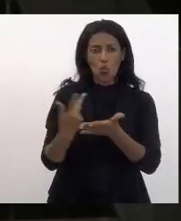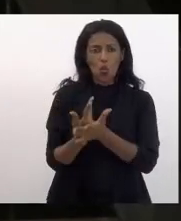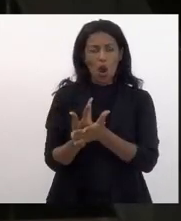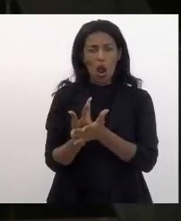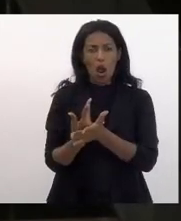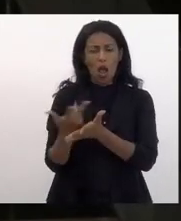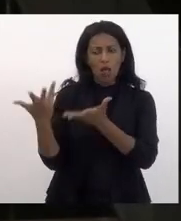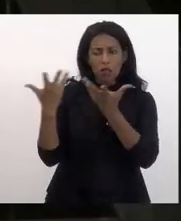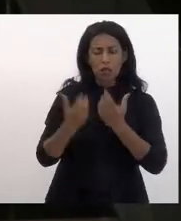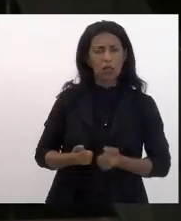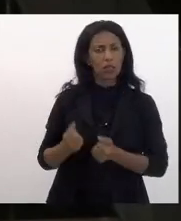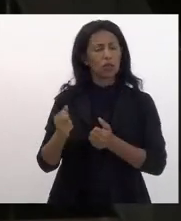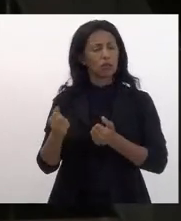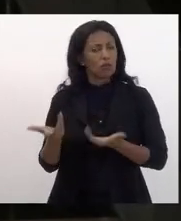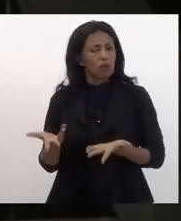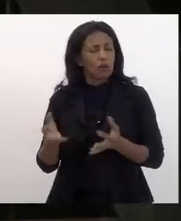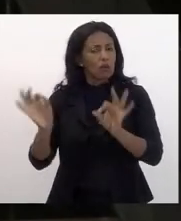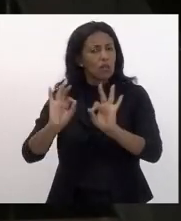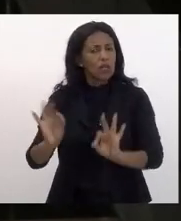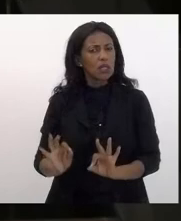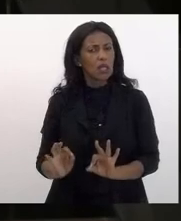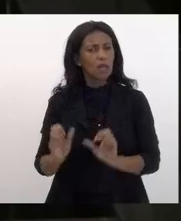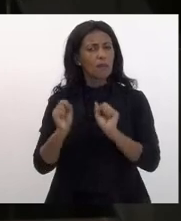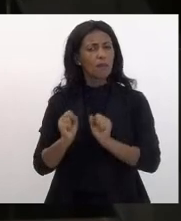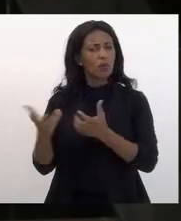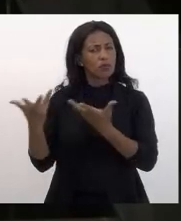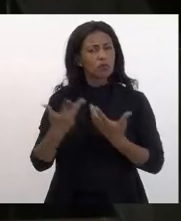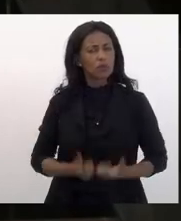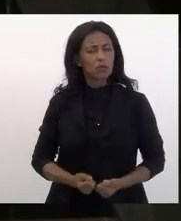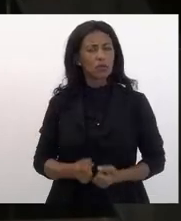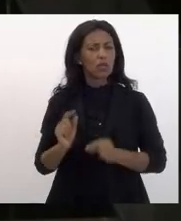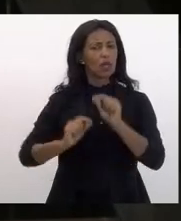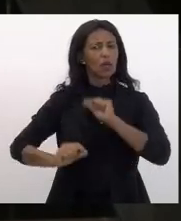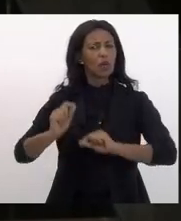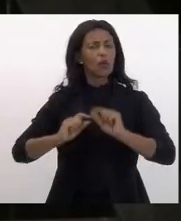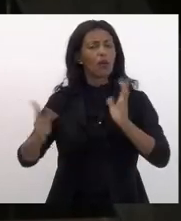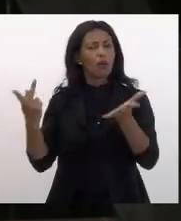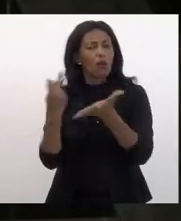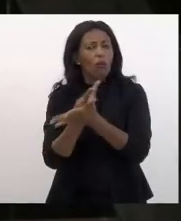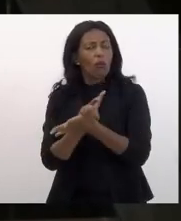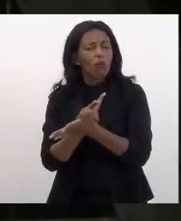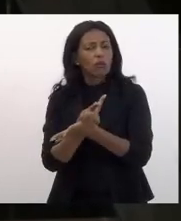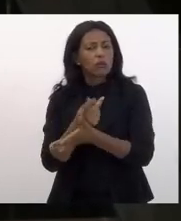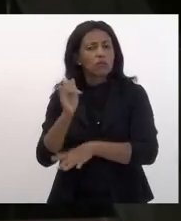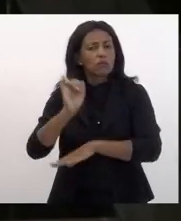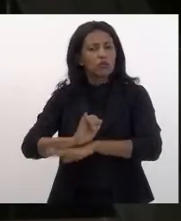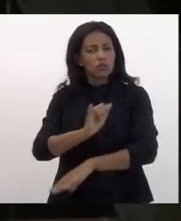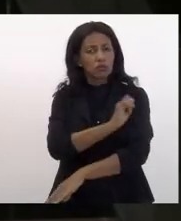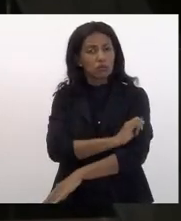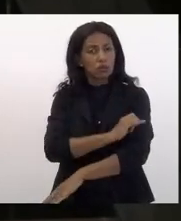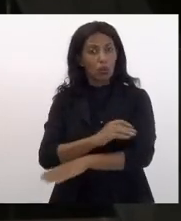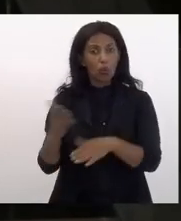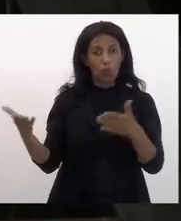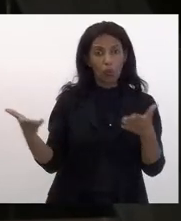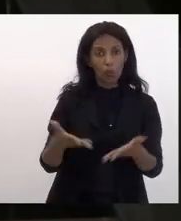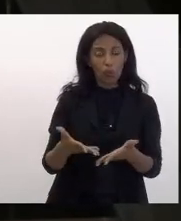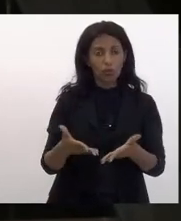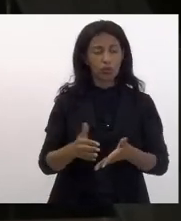por ninguém. Ninguém pode aceitar o que está acontecendo no Rio de Janeiro